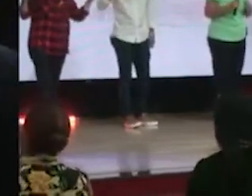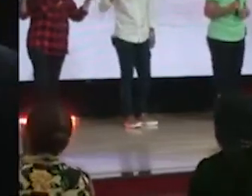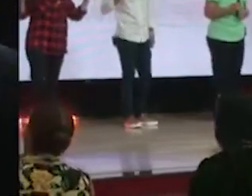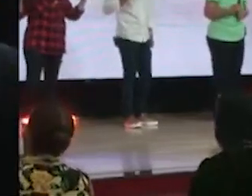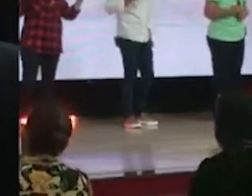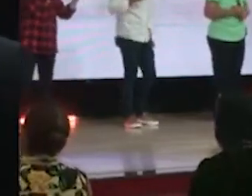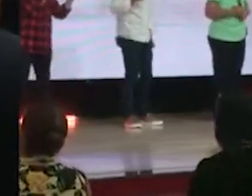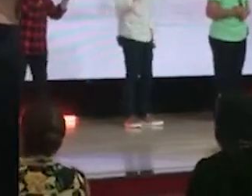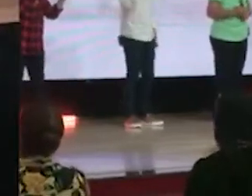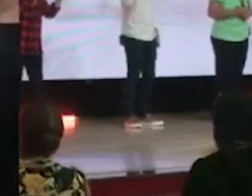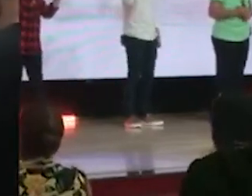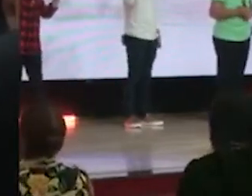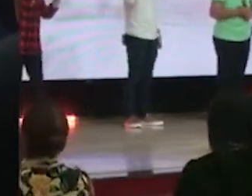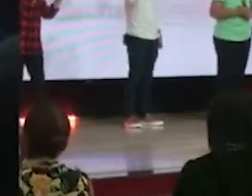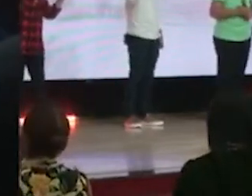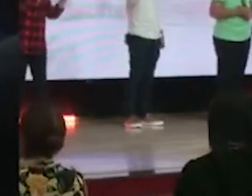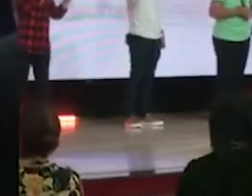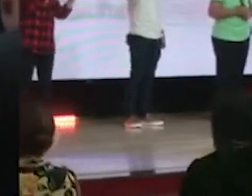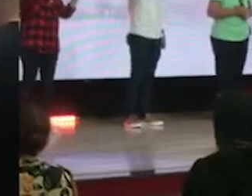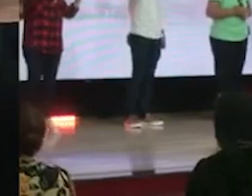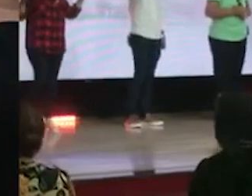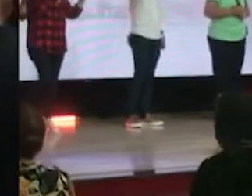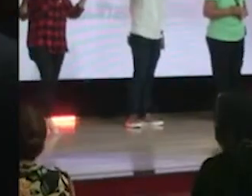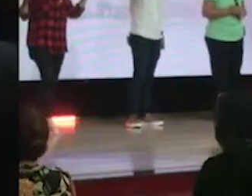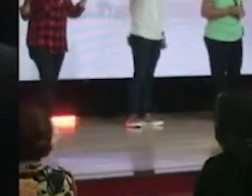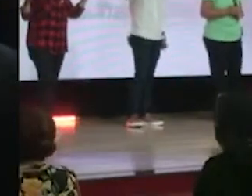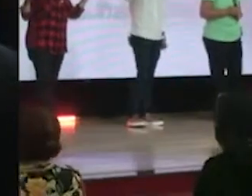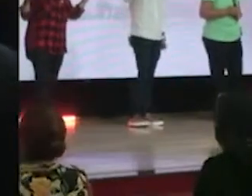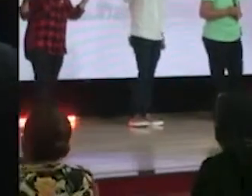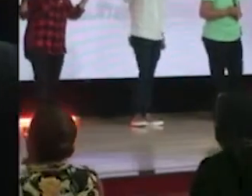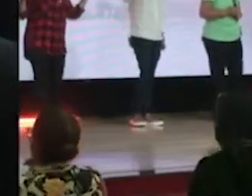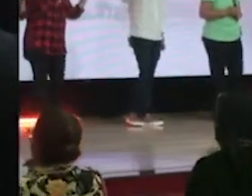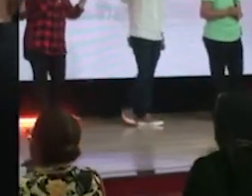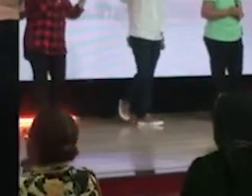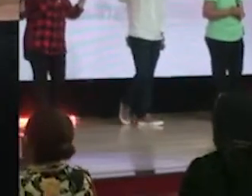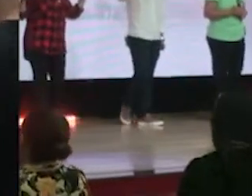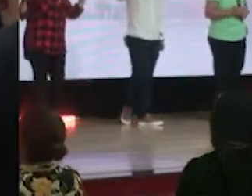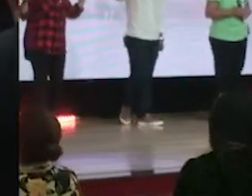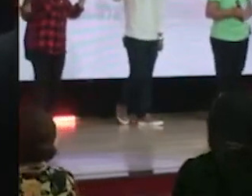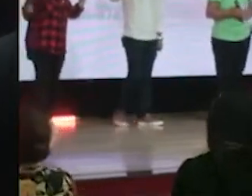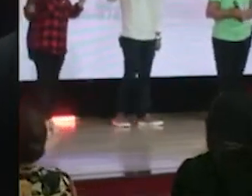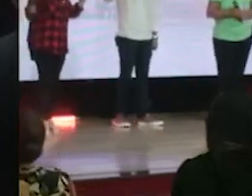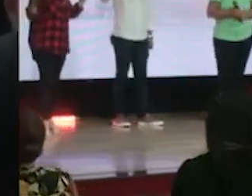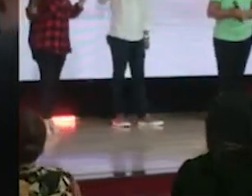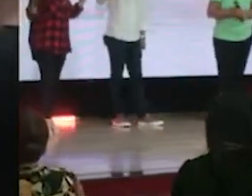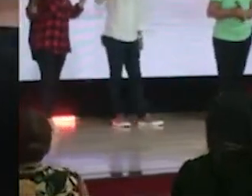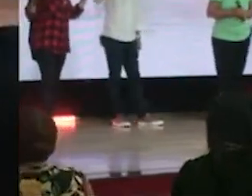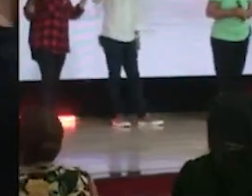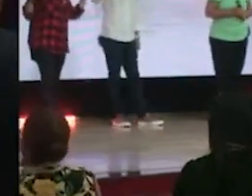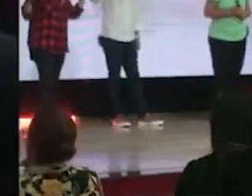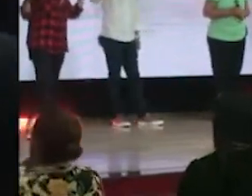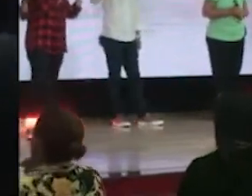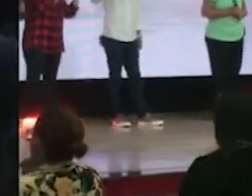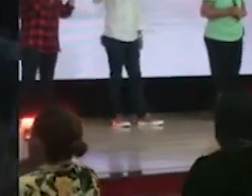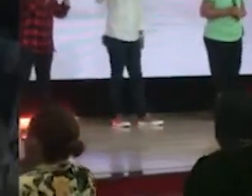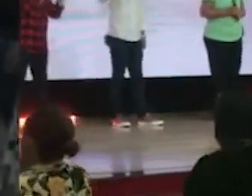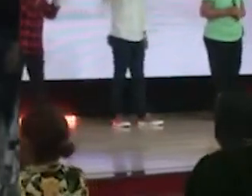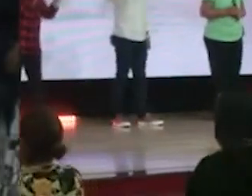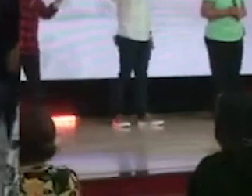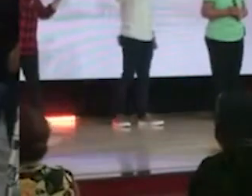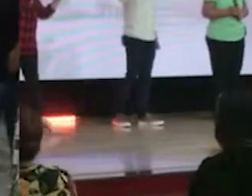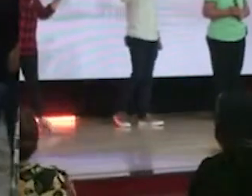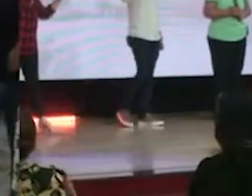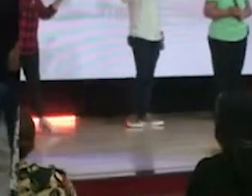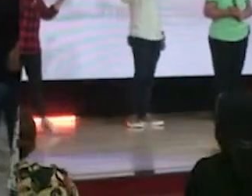antes mesmo de virmos à existência faça planos para essas crianças que estão sendo geradas pai em nome de